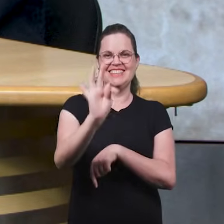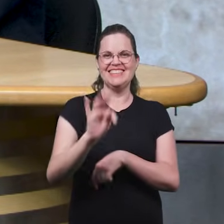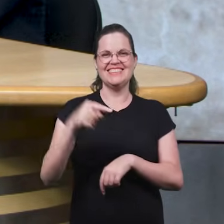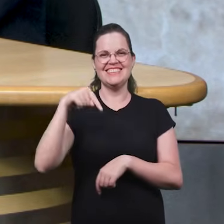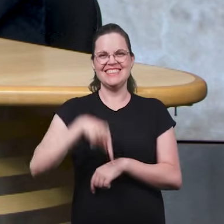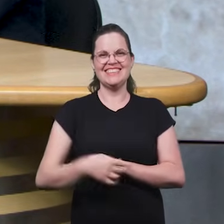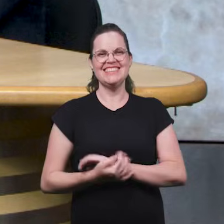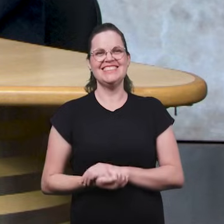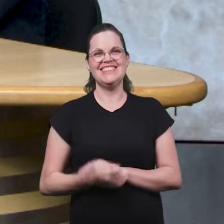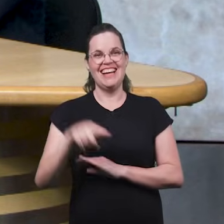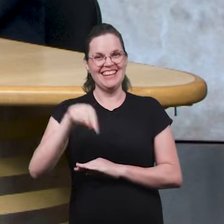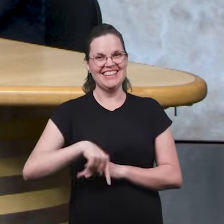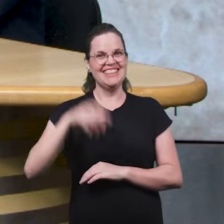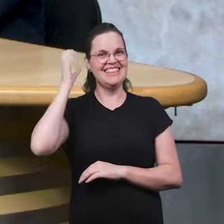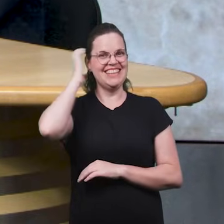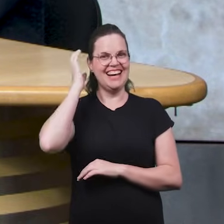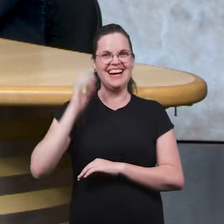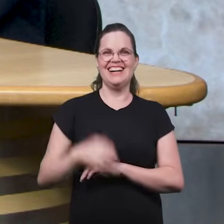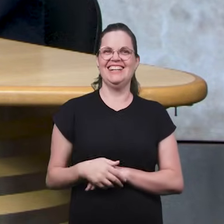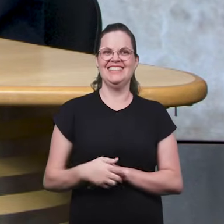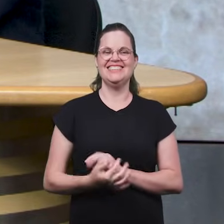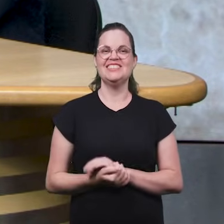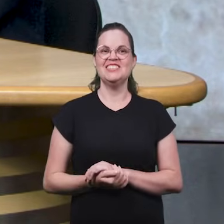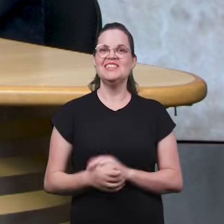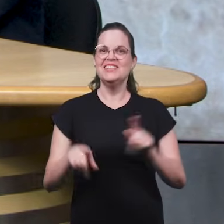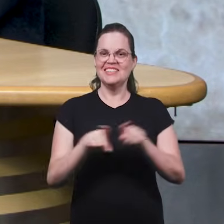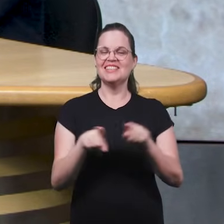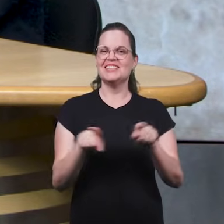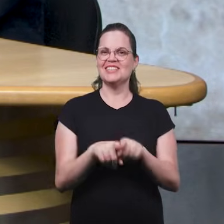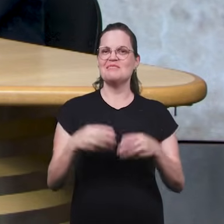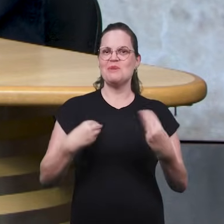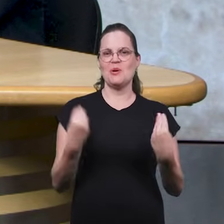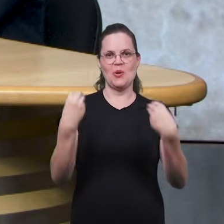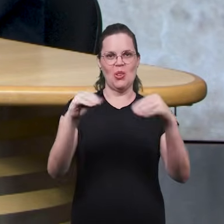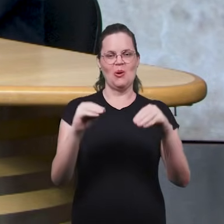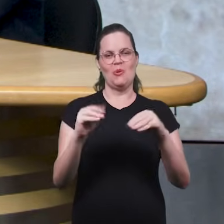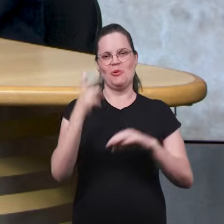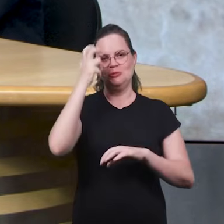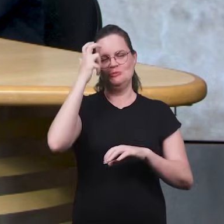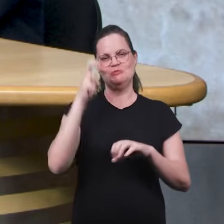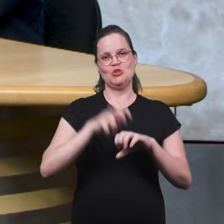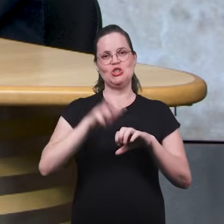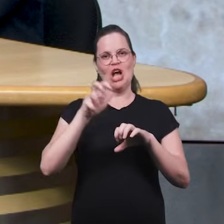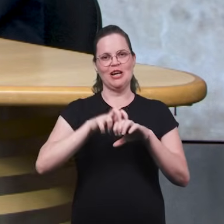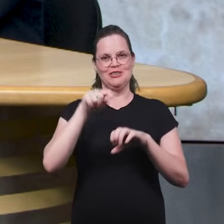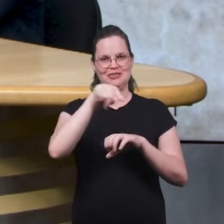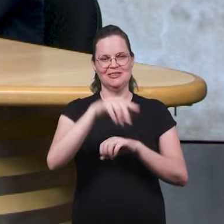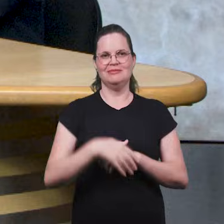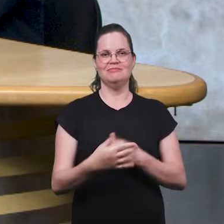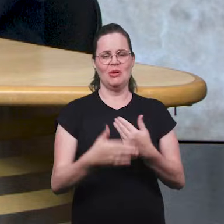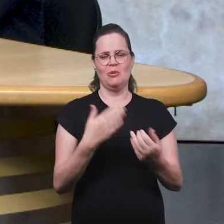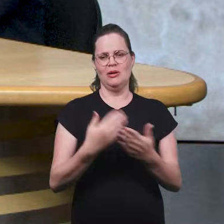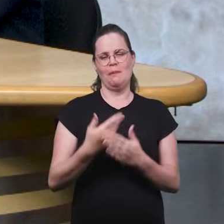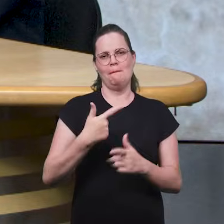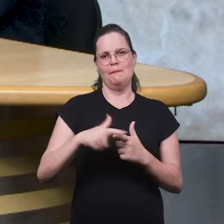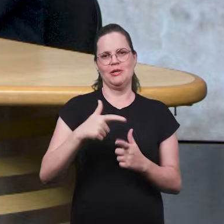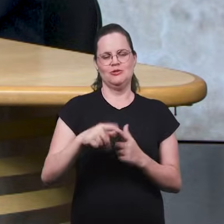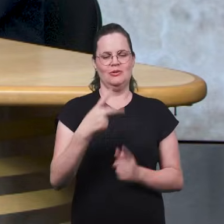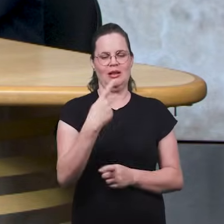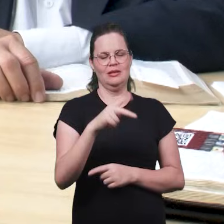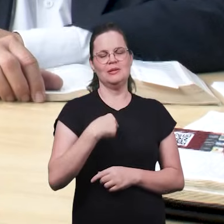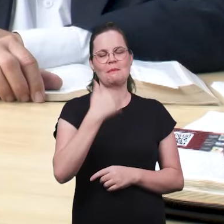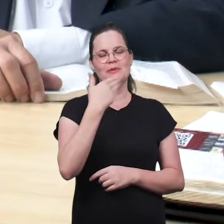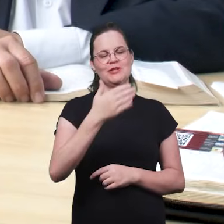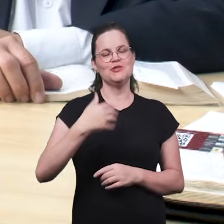rádio. Conhece, né? Temos um técnico da rádio aqui. Que ele colocou lá uma situação, qualquer situação pessoal e tal, de problemas,